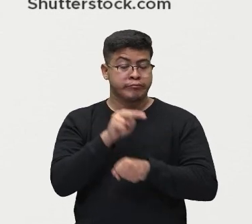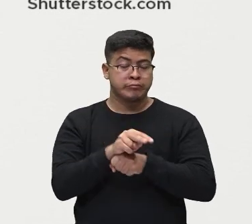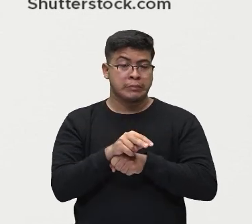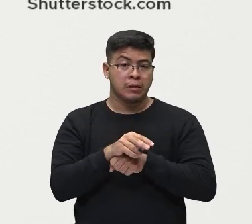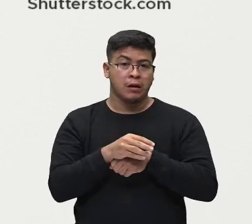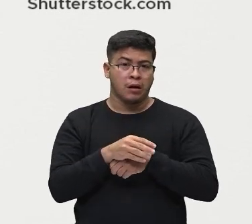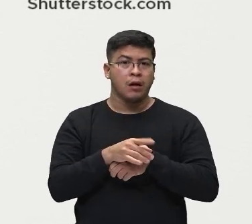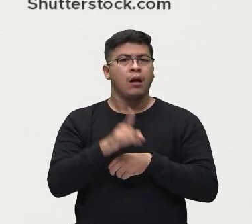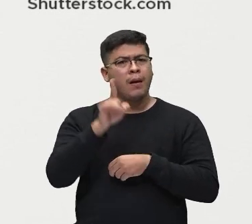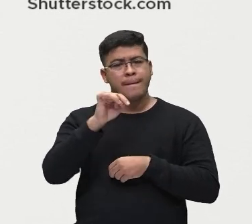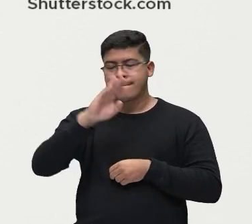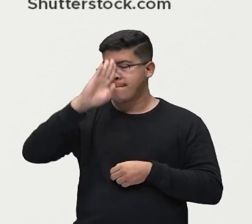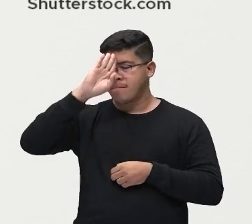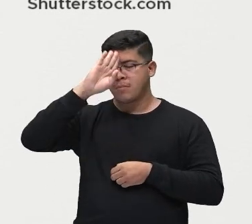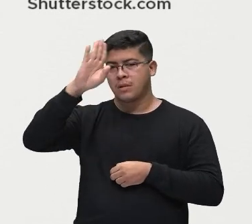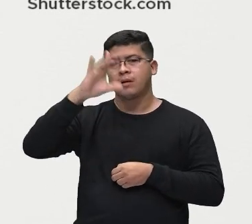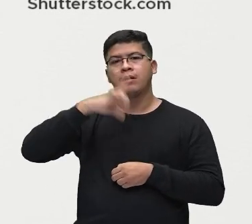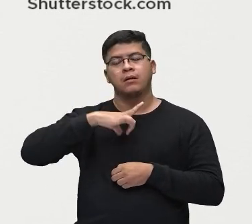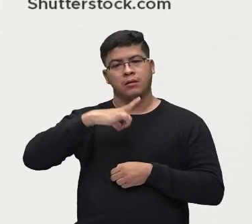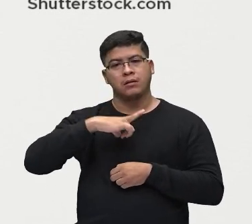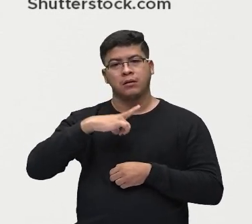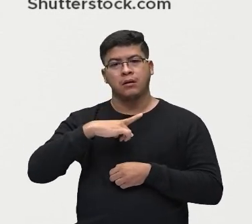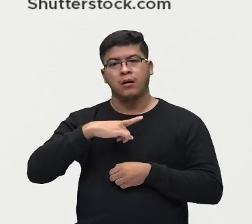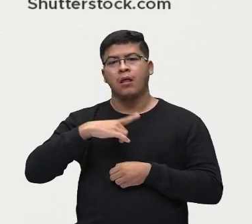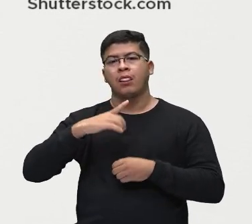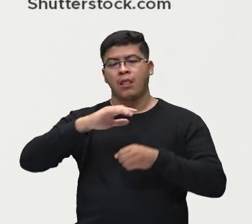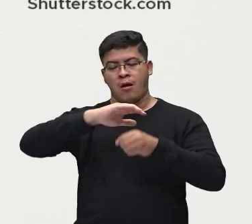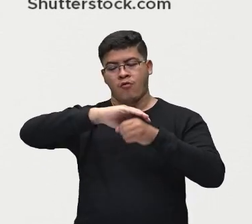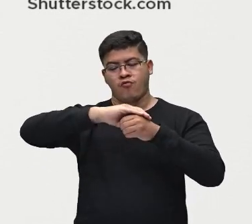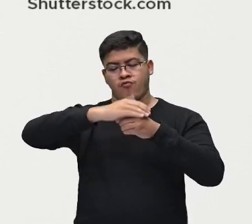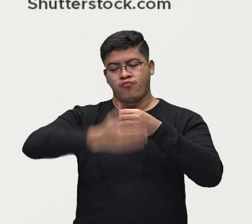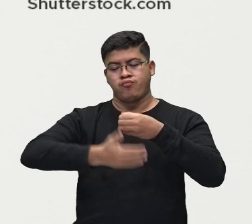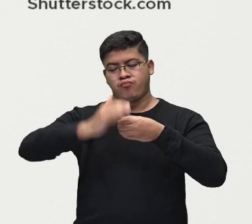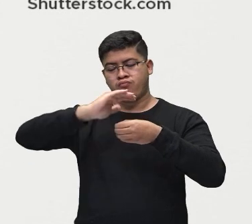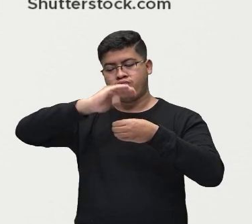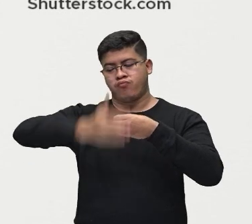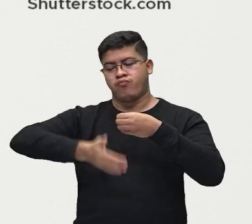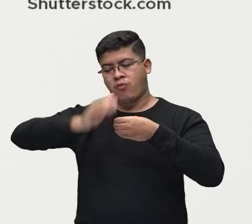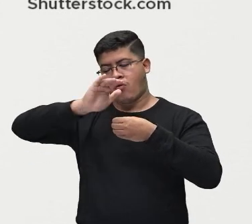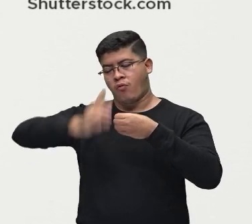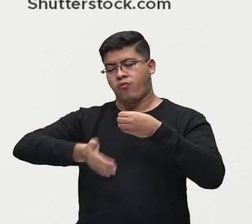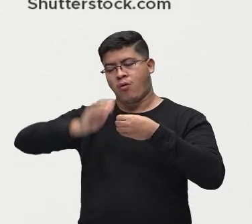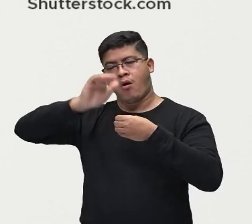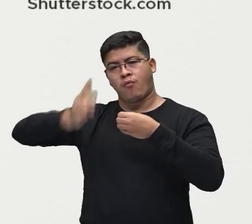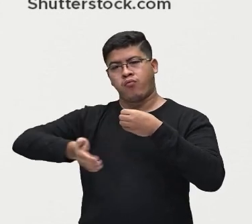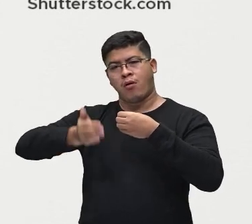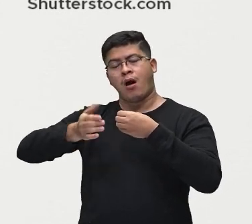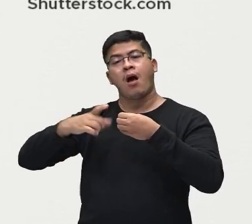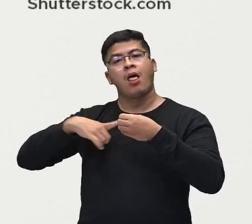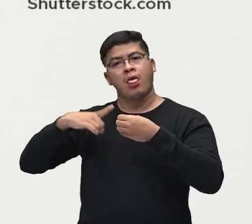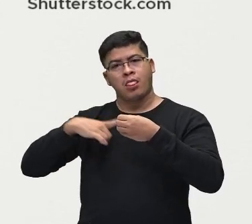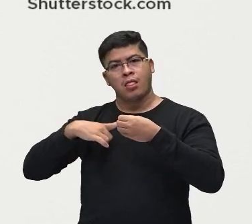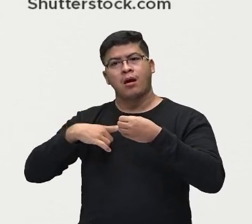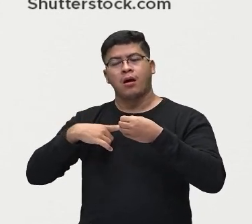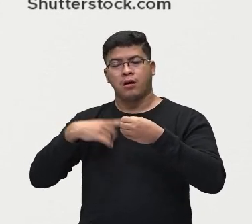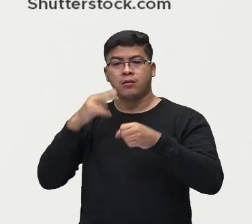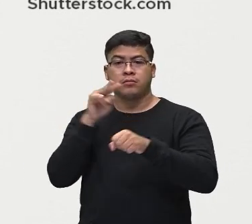líquido? Principalmente porque elas possuem vários isolamentos, inclusive